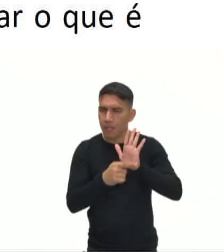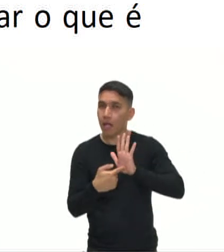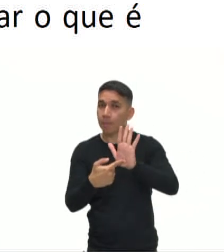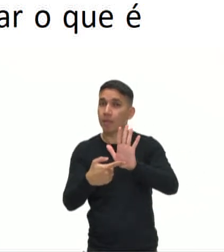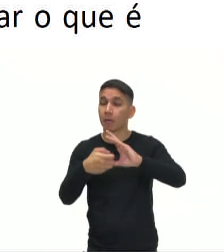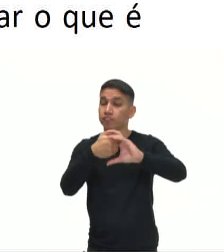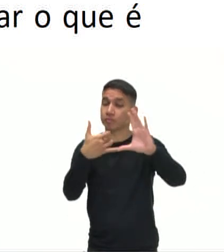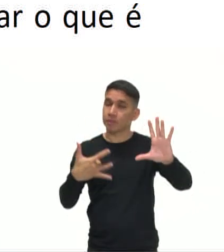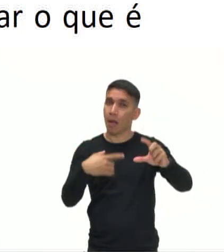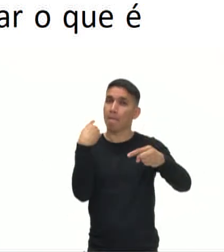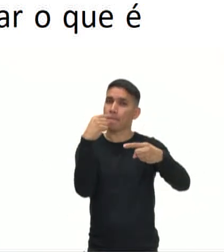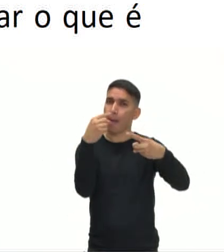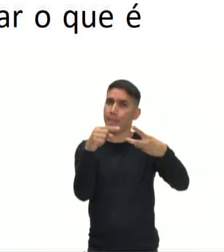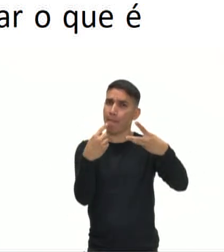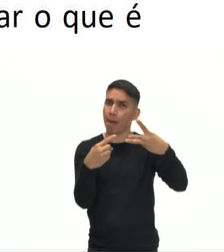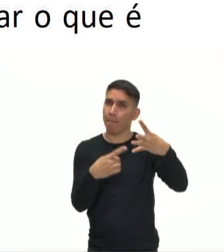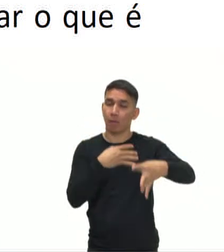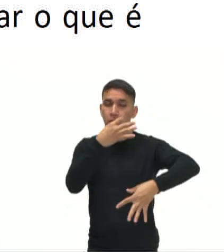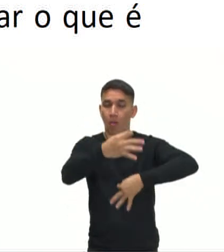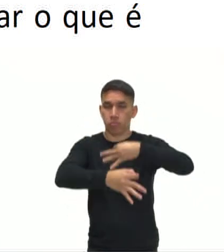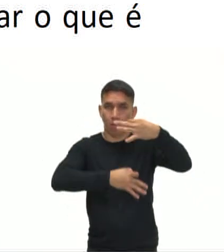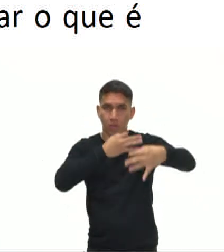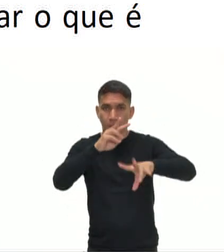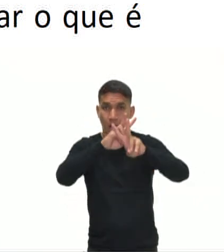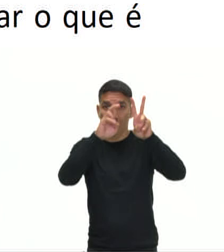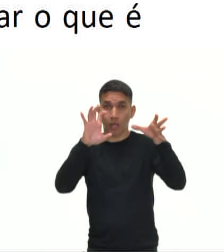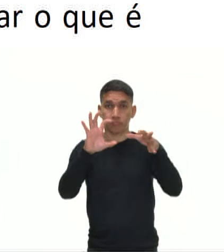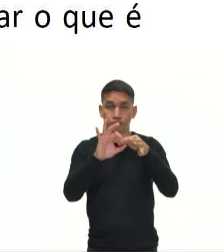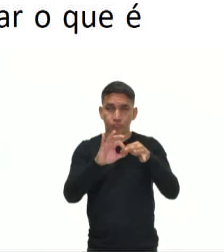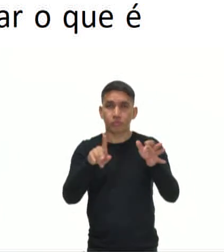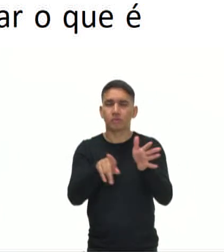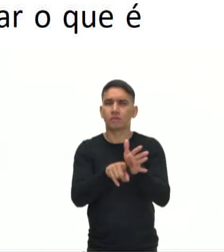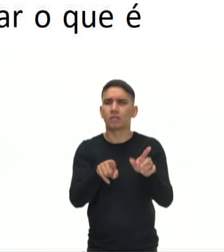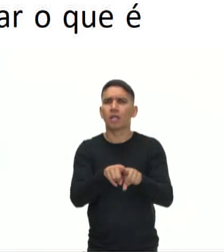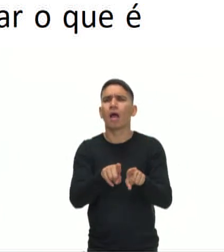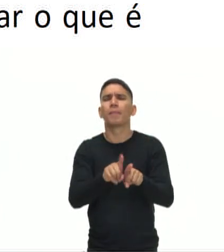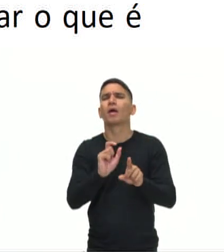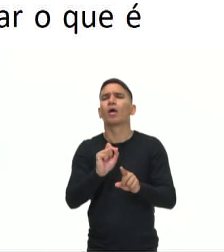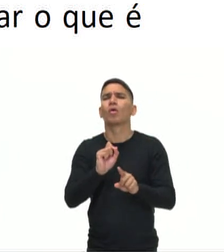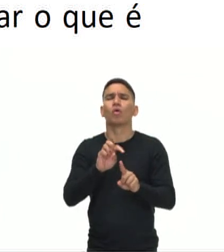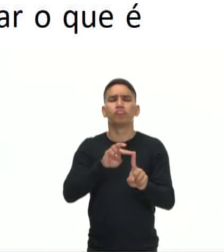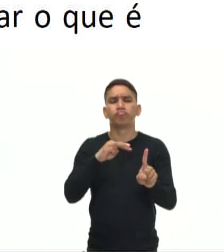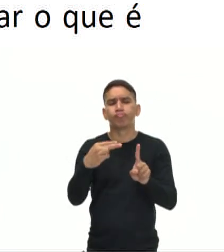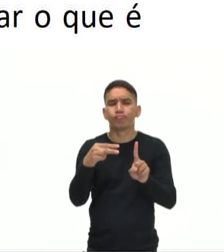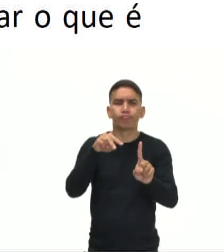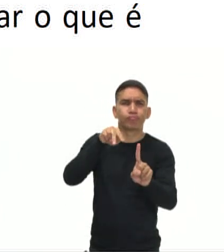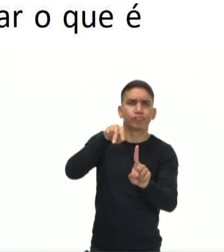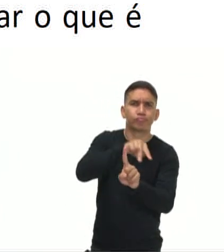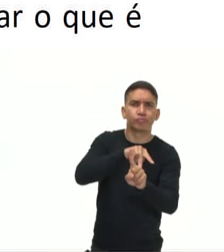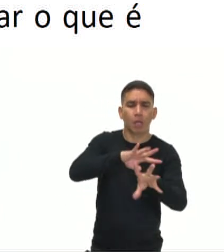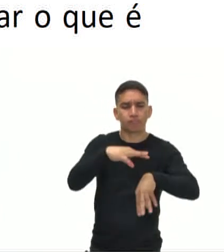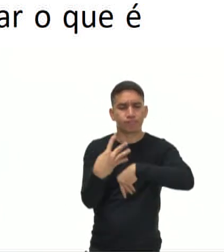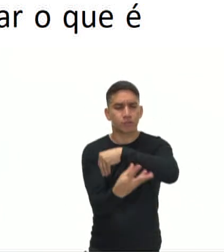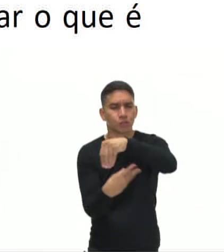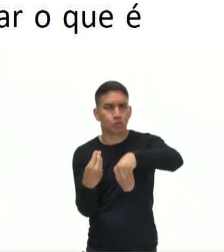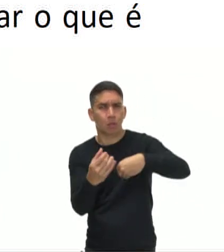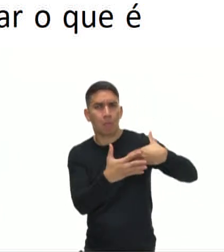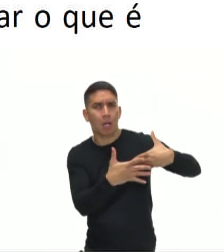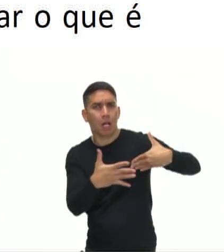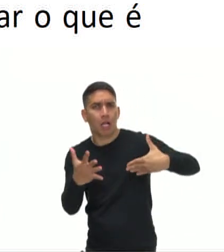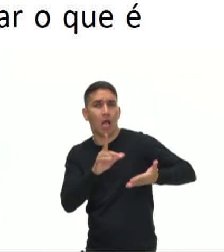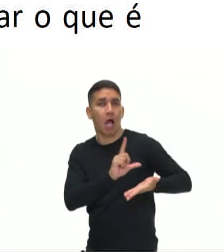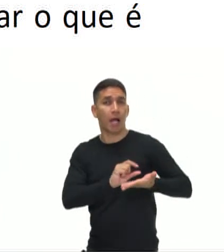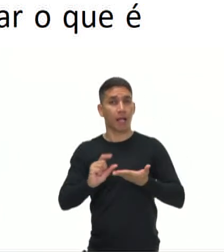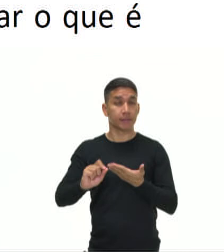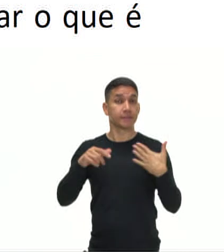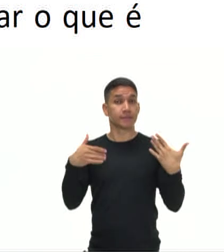características argumentativas com fatos e opiniões que se misturam ao longo do artigo. Em um